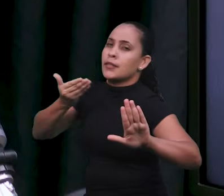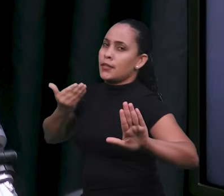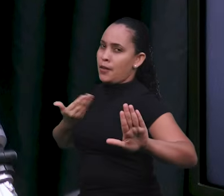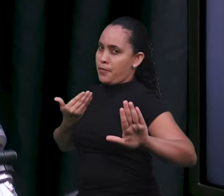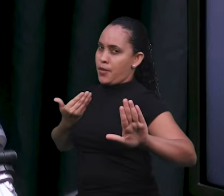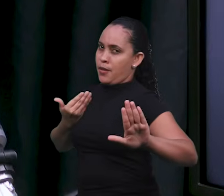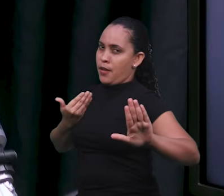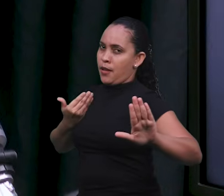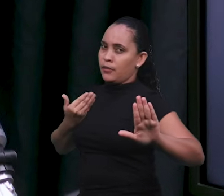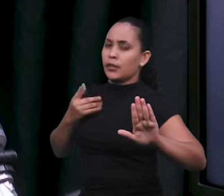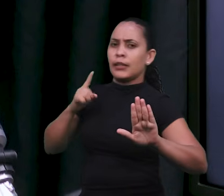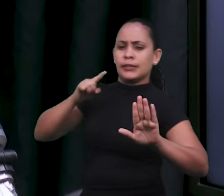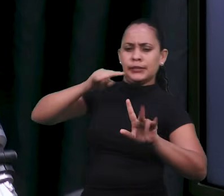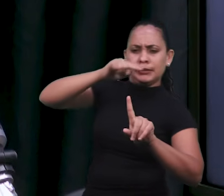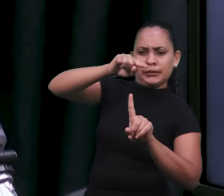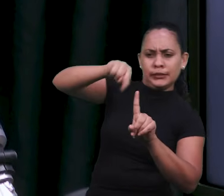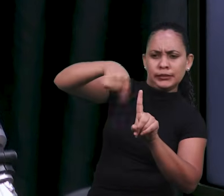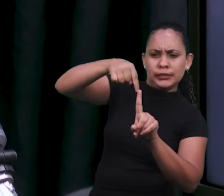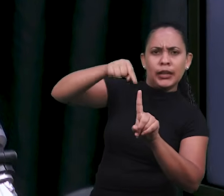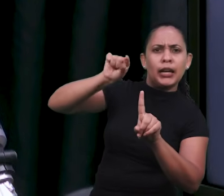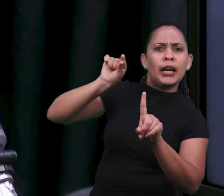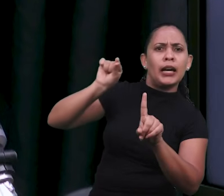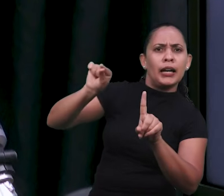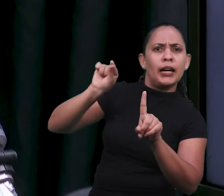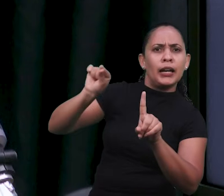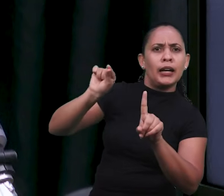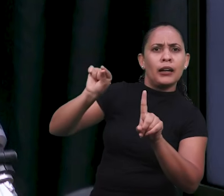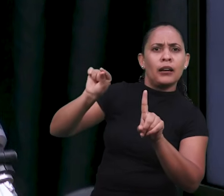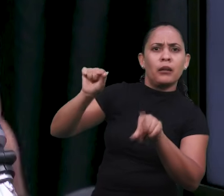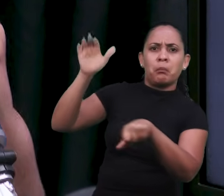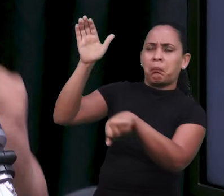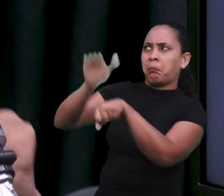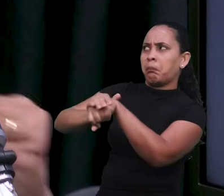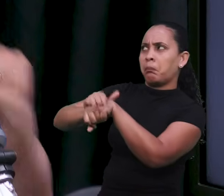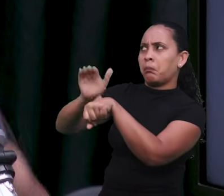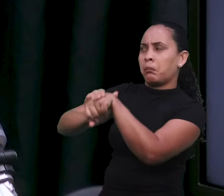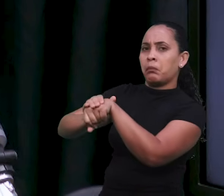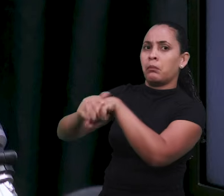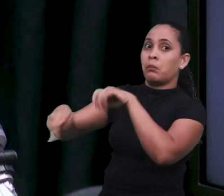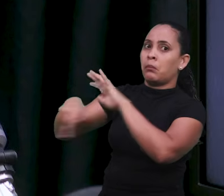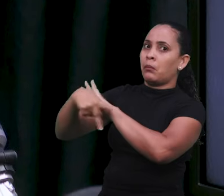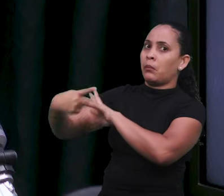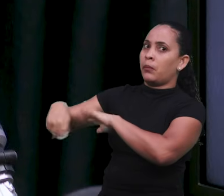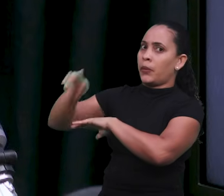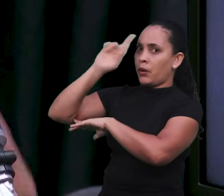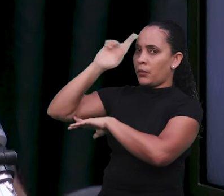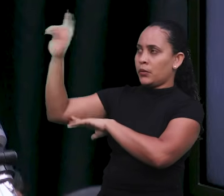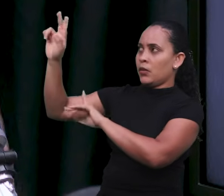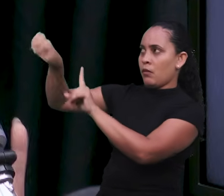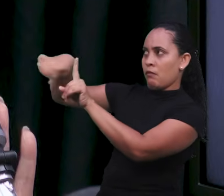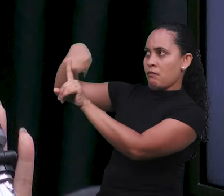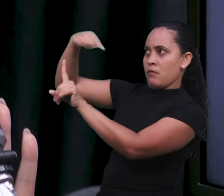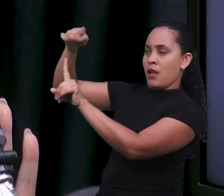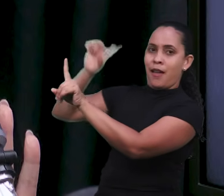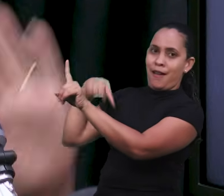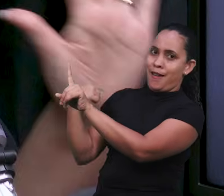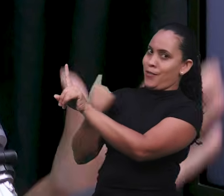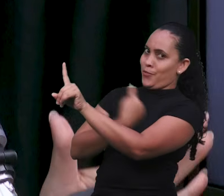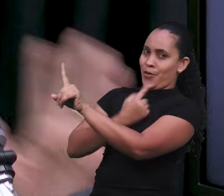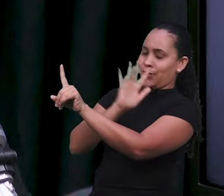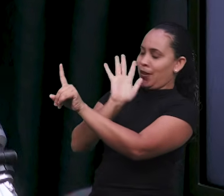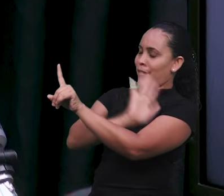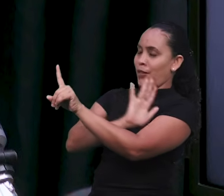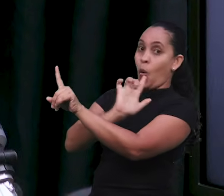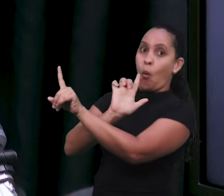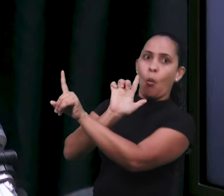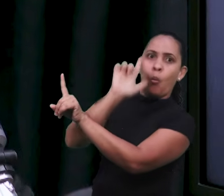Mas então esse sinal de santo, a gente se refere à divindade que é somente do Senhor, né? Não a nós e não a